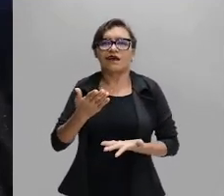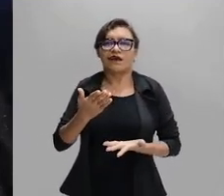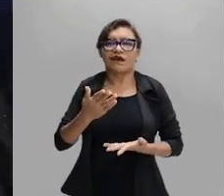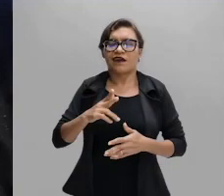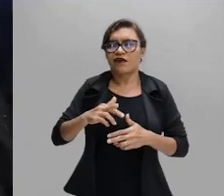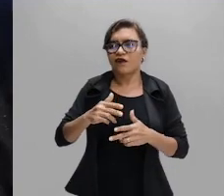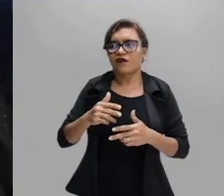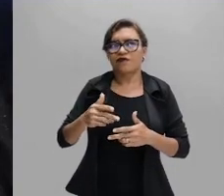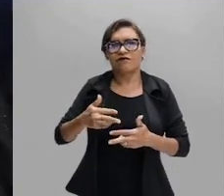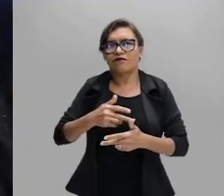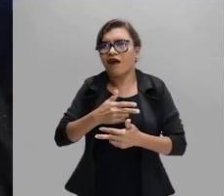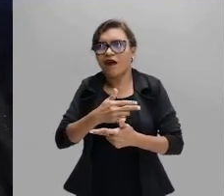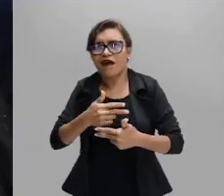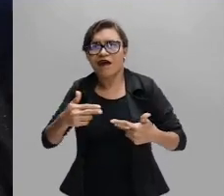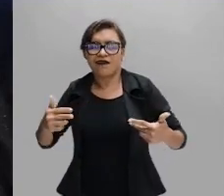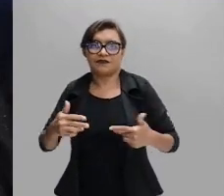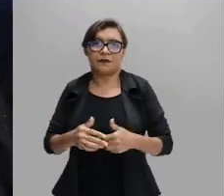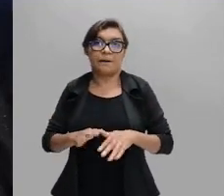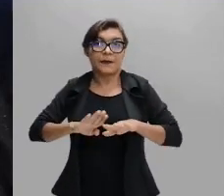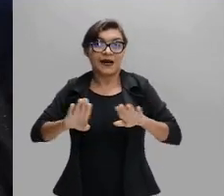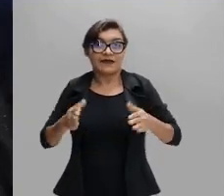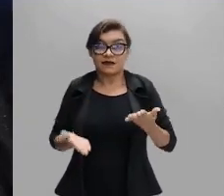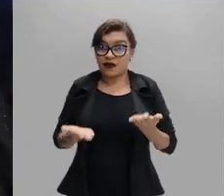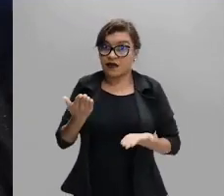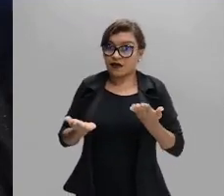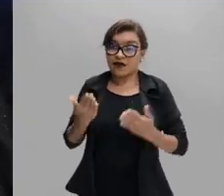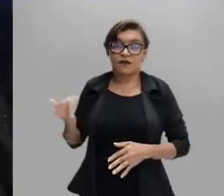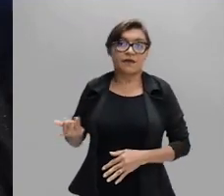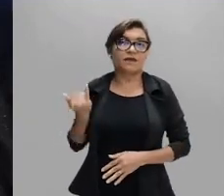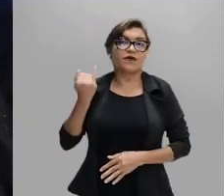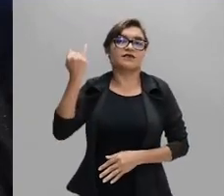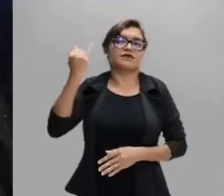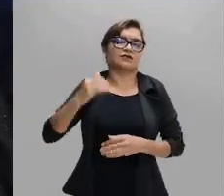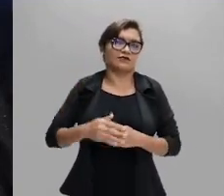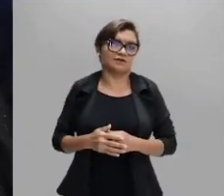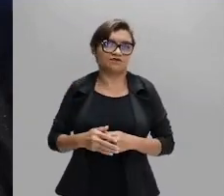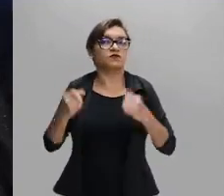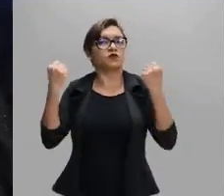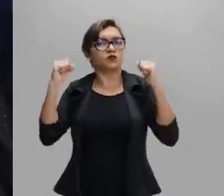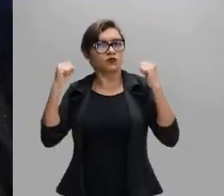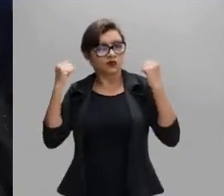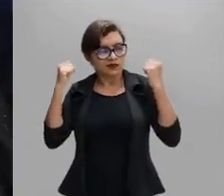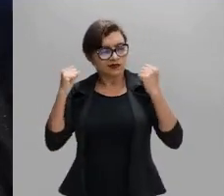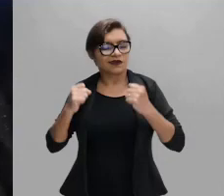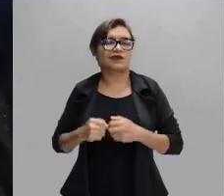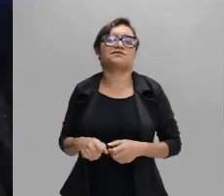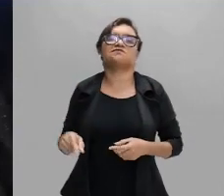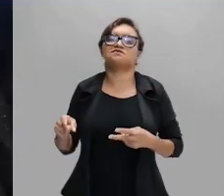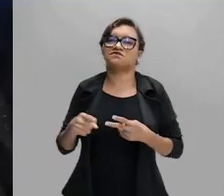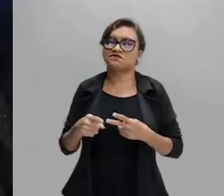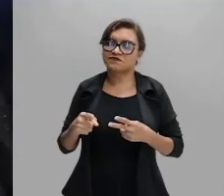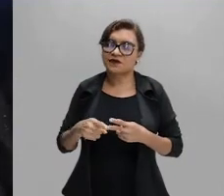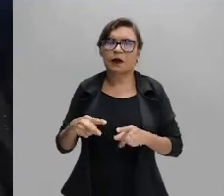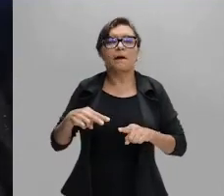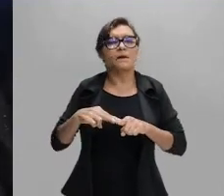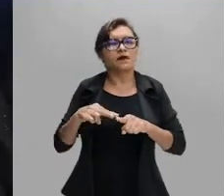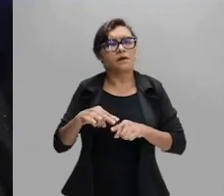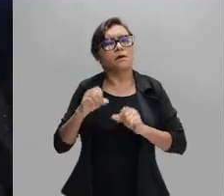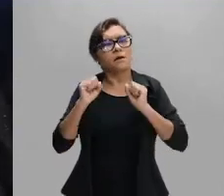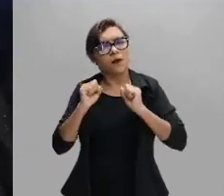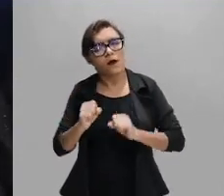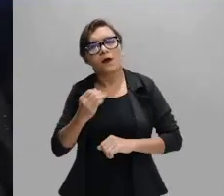quê? Aquela questão do equilíbrio, tá certo? Vou me exercitar, eu vou ali, vou comer uma fatiazinha de pizza,